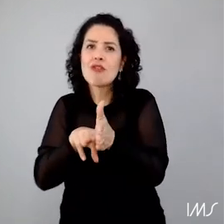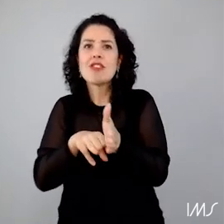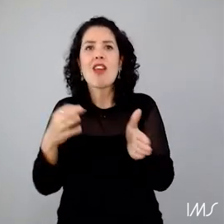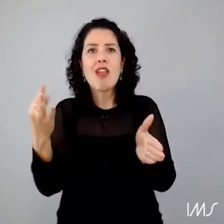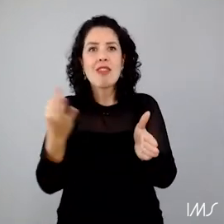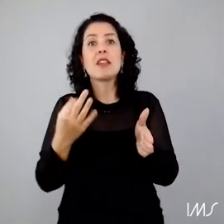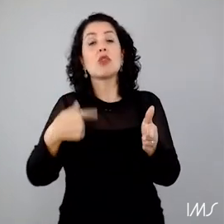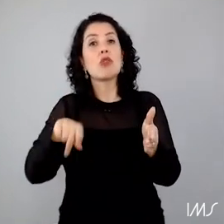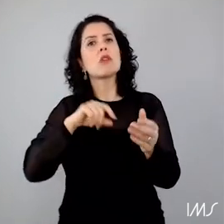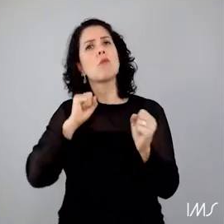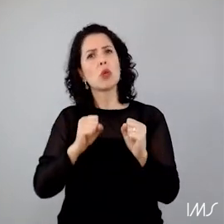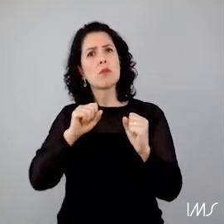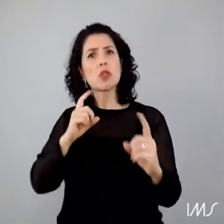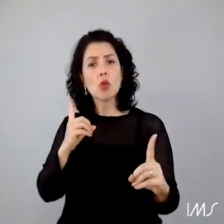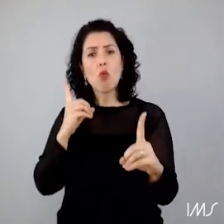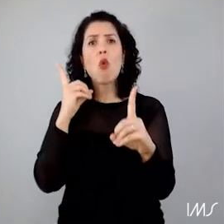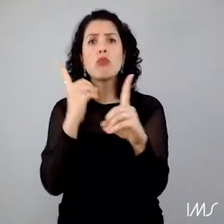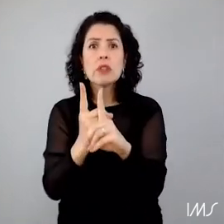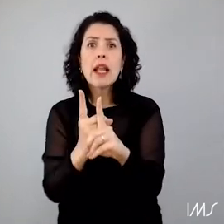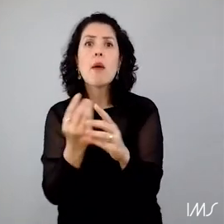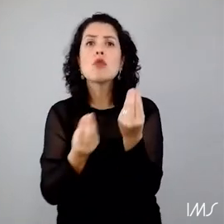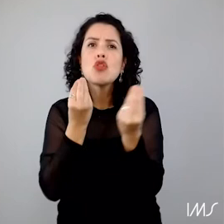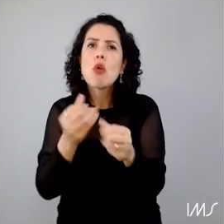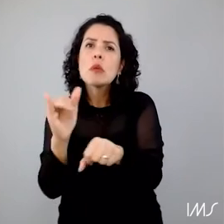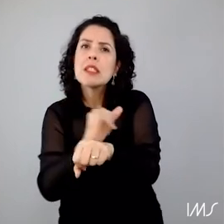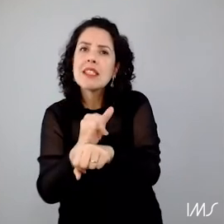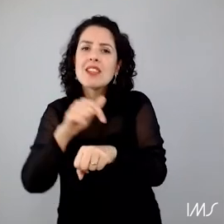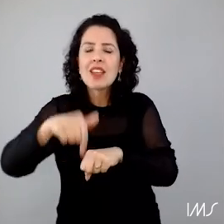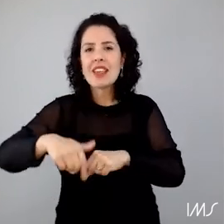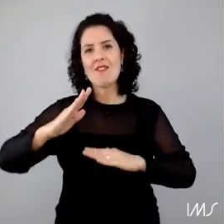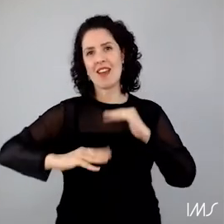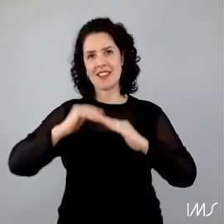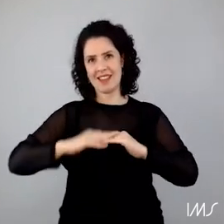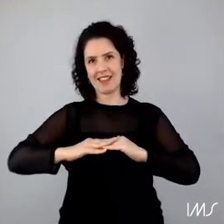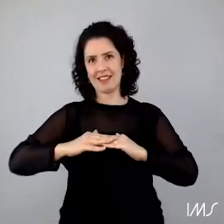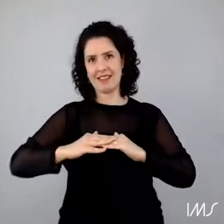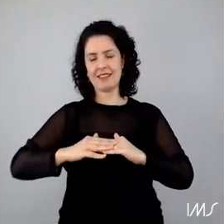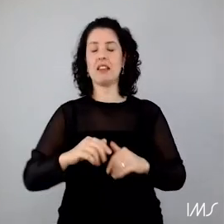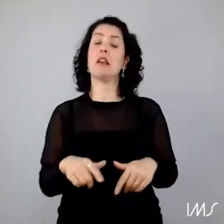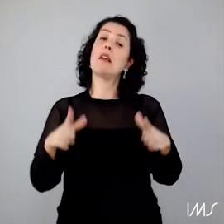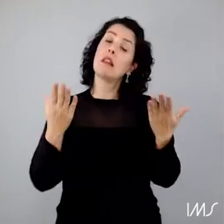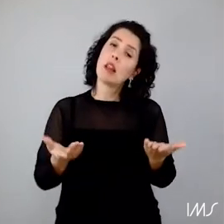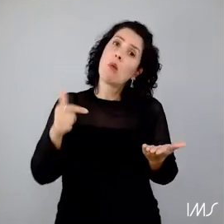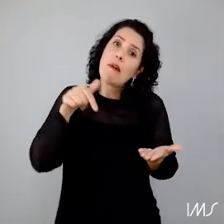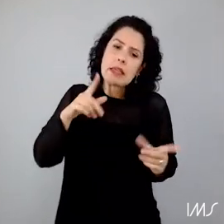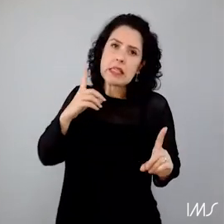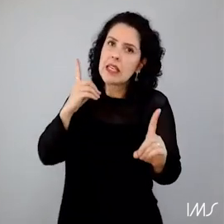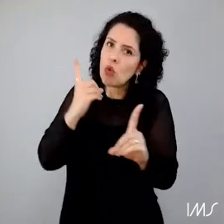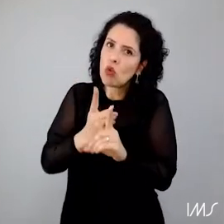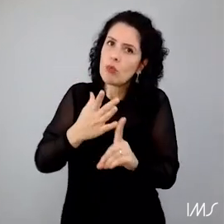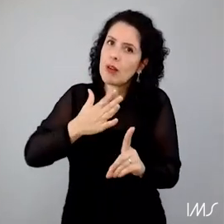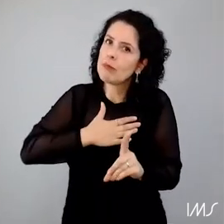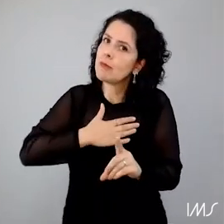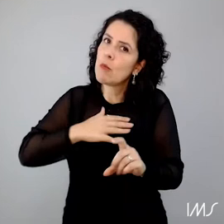Então, para mim, esse encontro foi uma bomba atômica que teve repercussão cultural no mundo